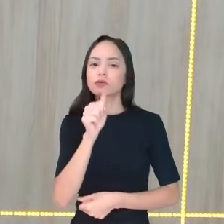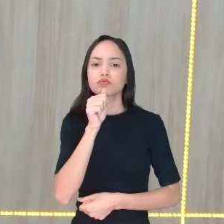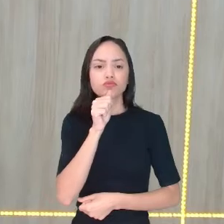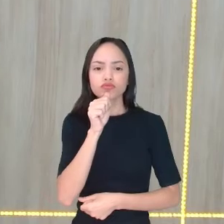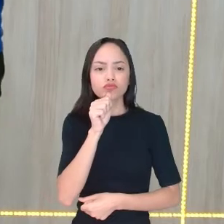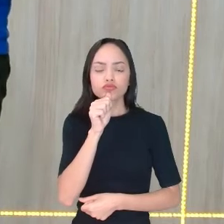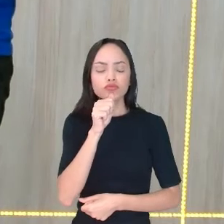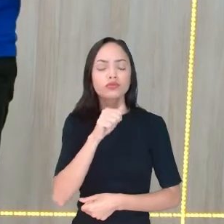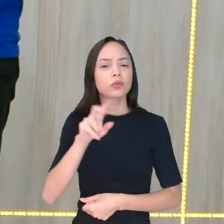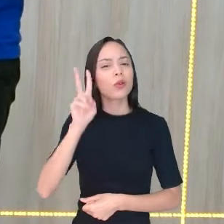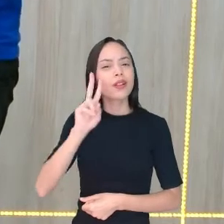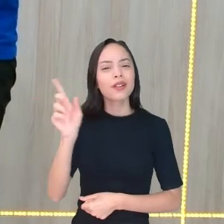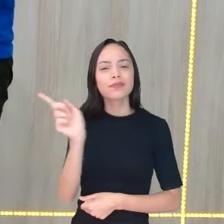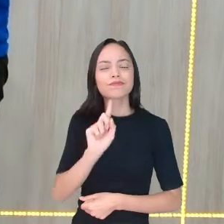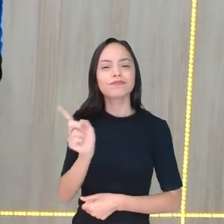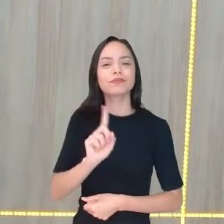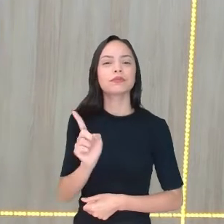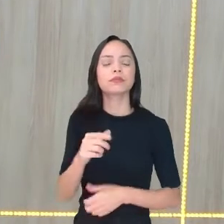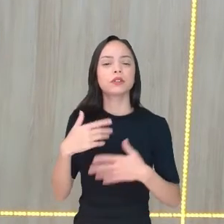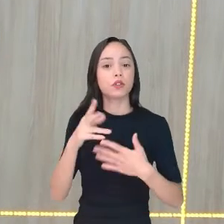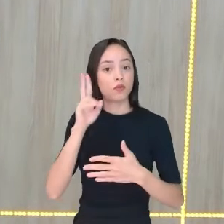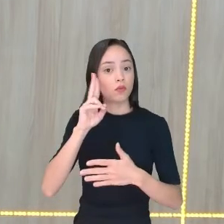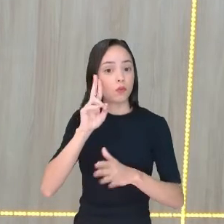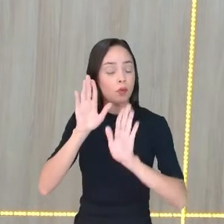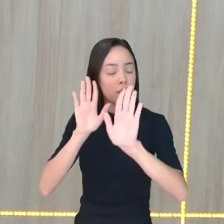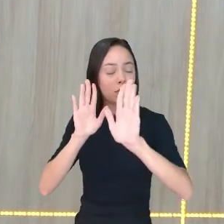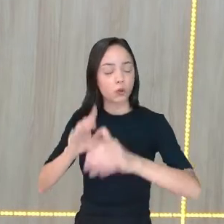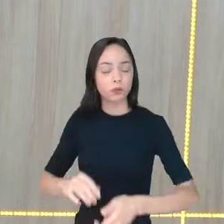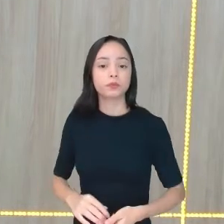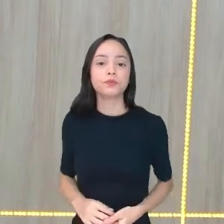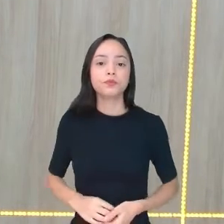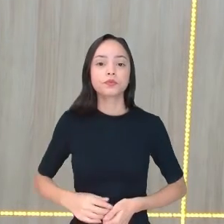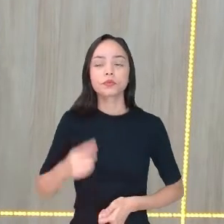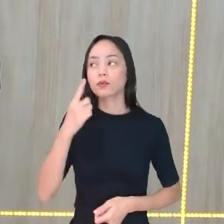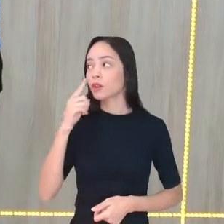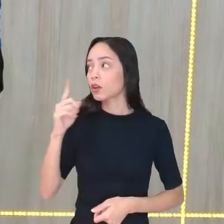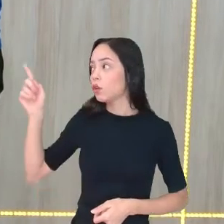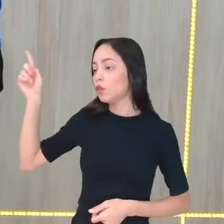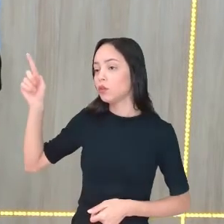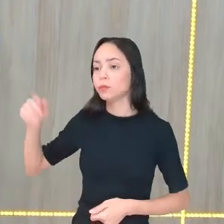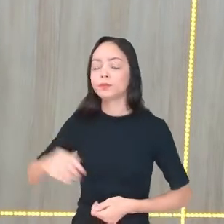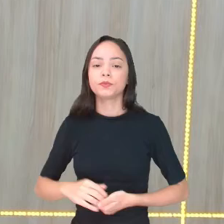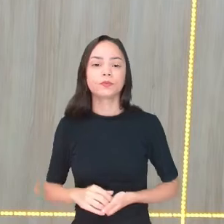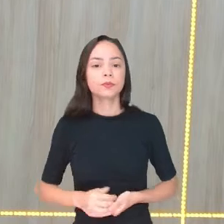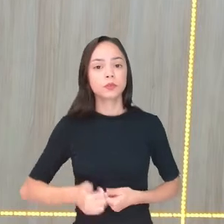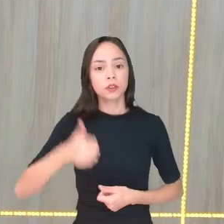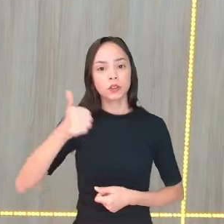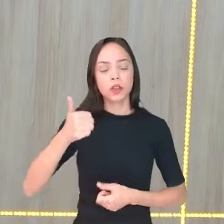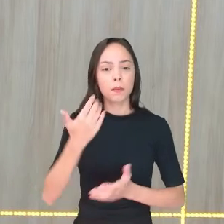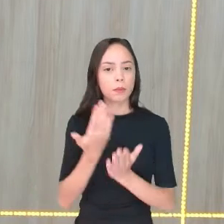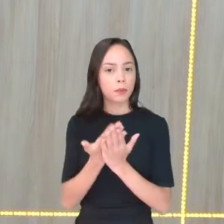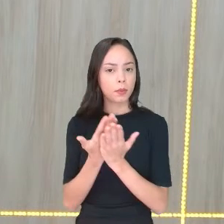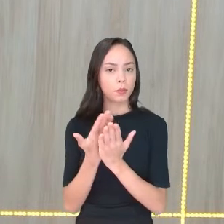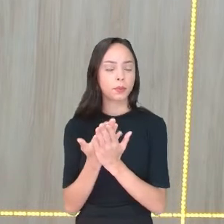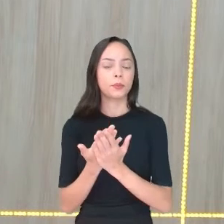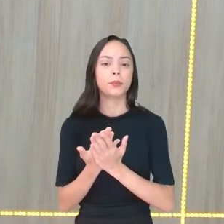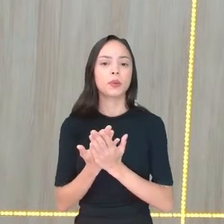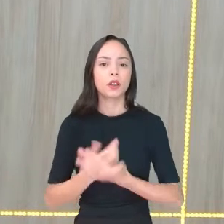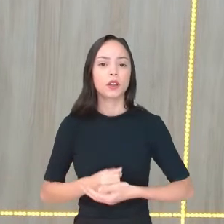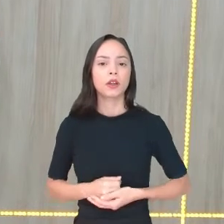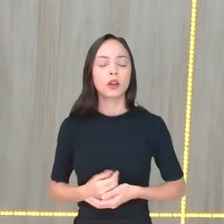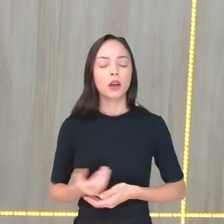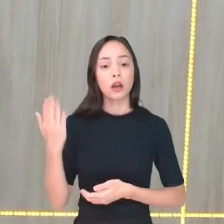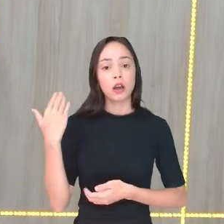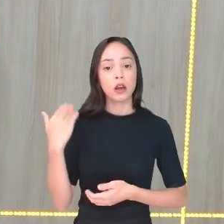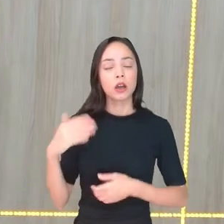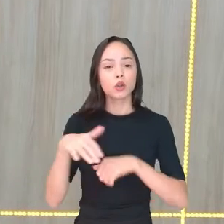lembra um pouquinho, vagamente, vamos relembrar aqui, ó. Vê só, nessa primeira aula que eu falei, na parte 1 da nossa aula, nós